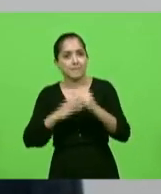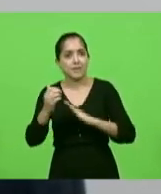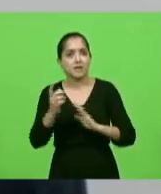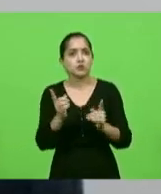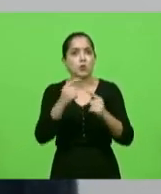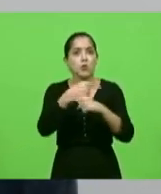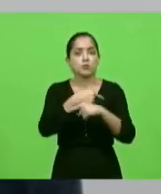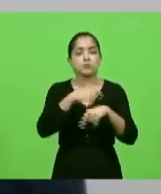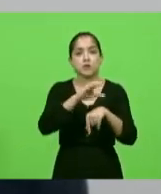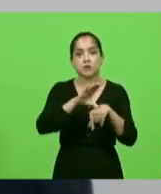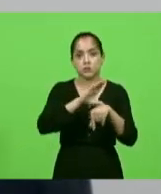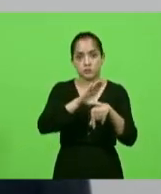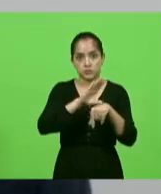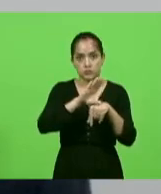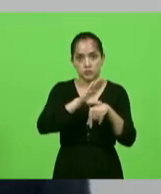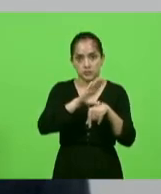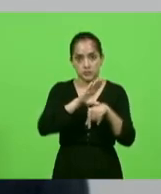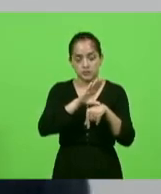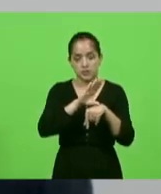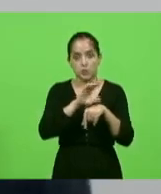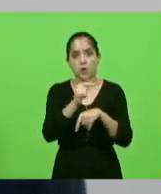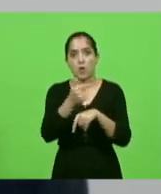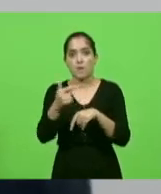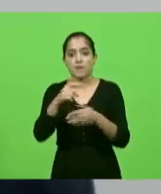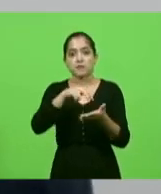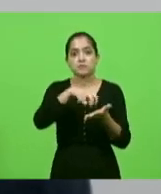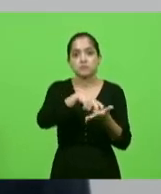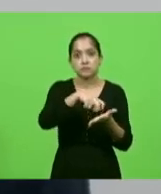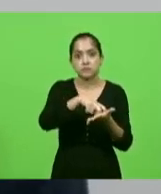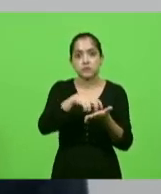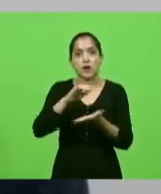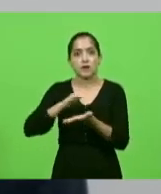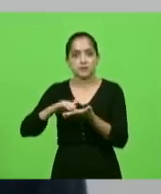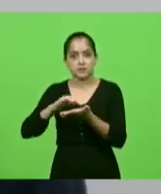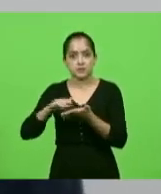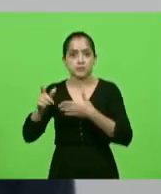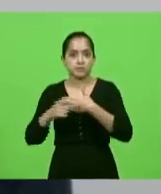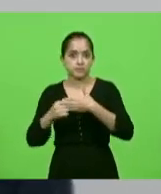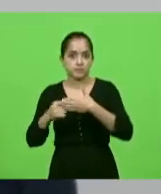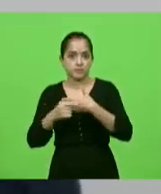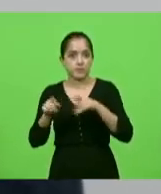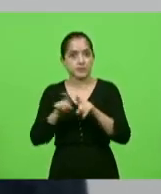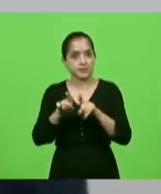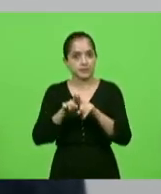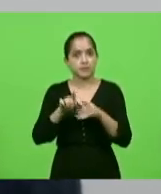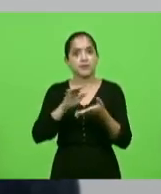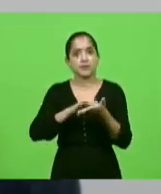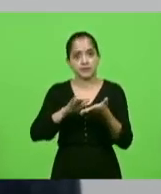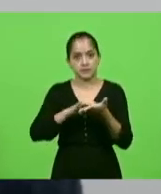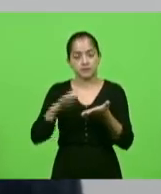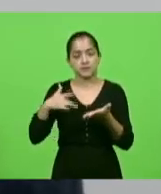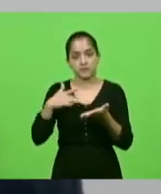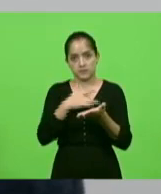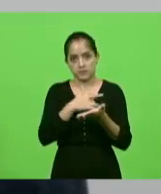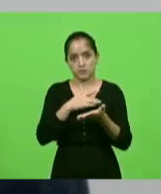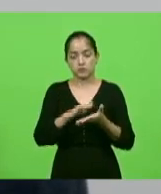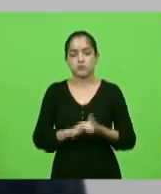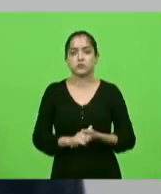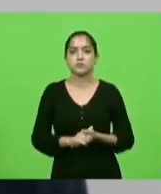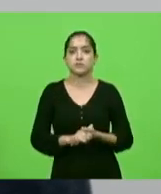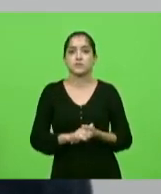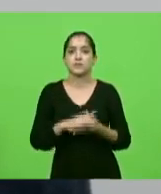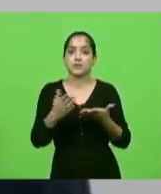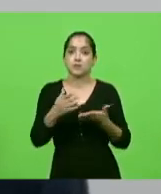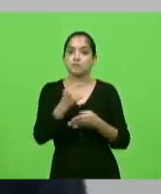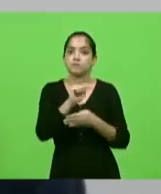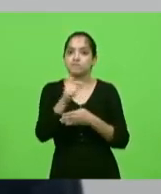contrários à Constituição em relação à ausência de punição ao senhor secretário da Casa Civil e secretário da Casa da Saúde, diante